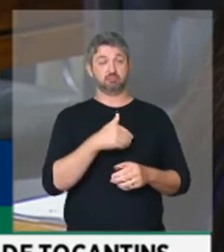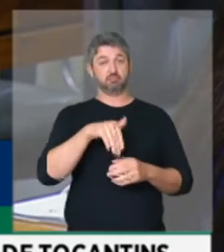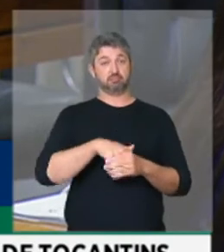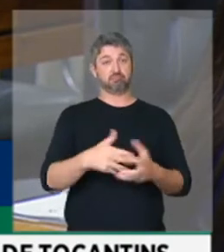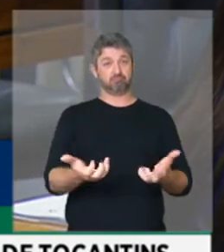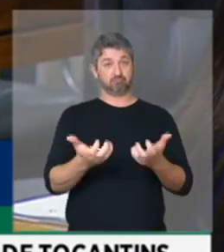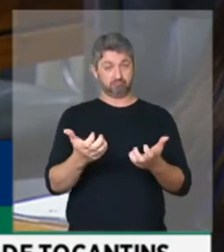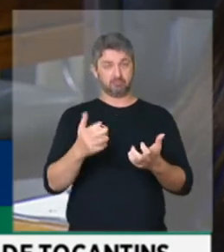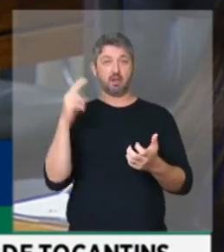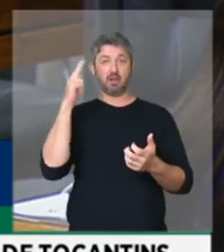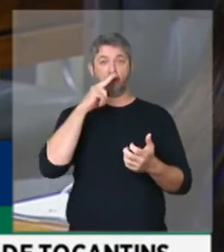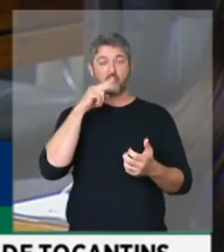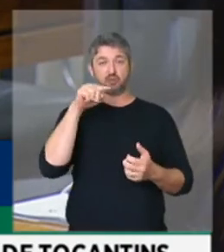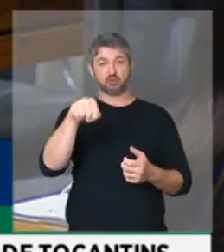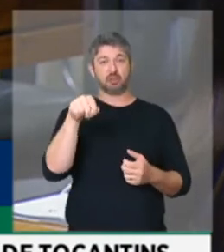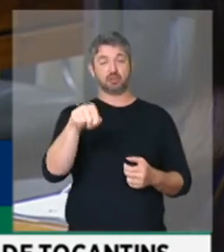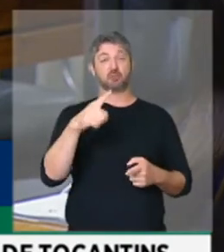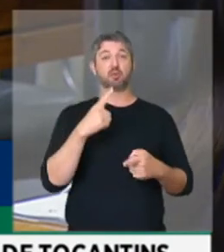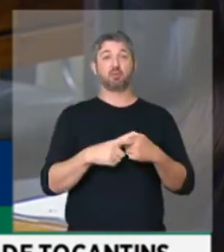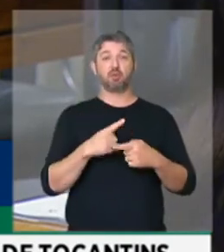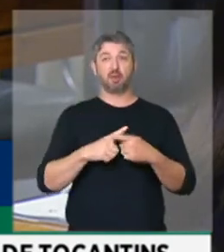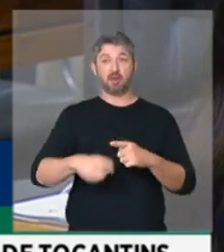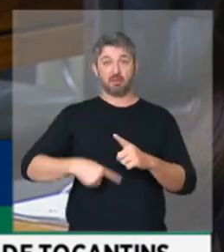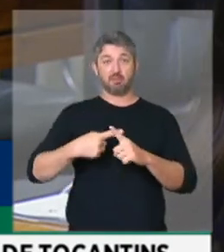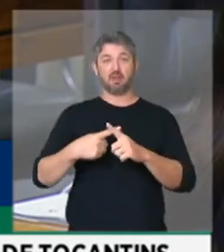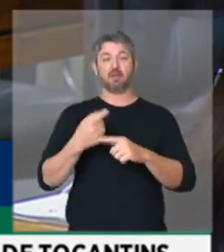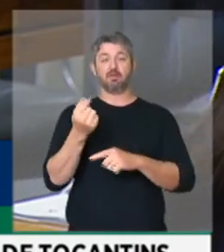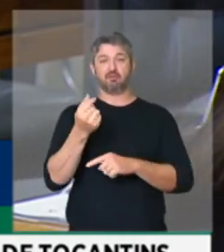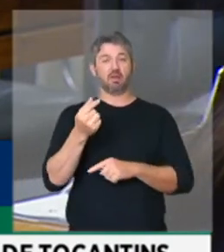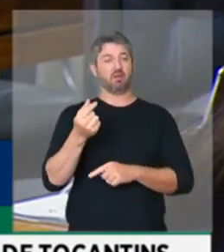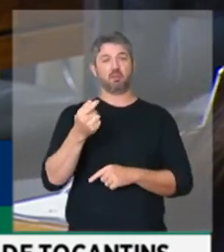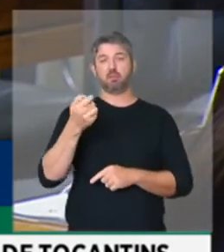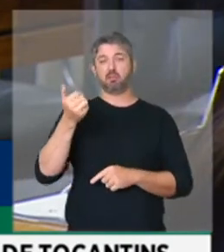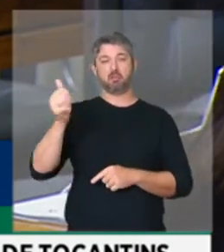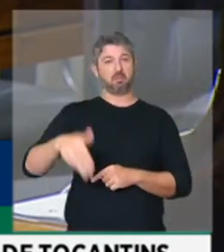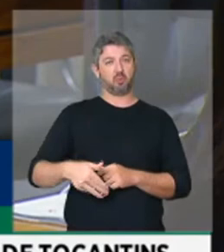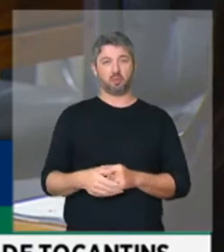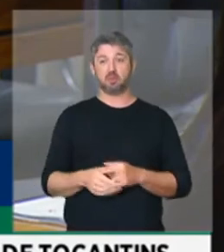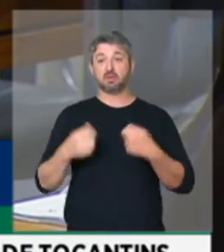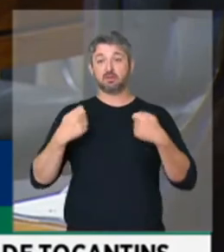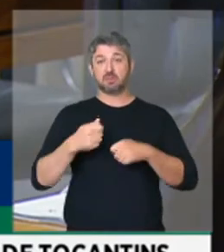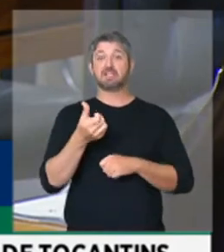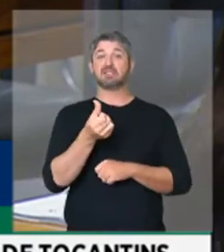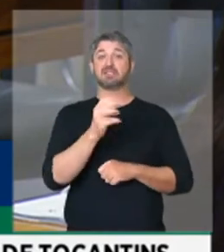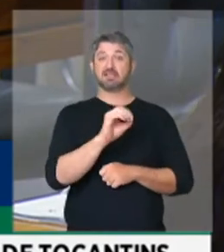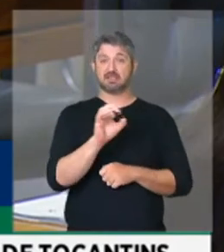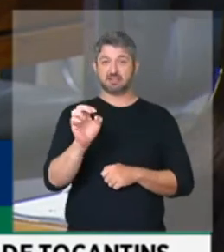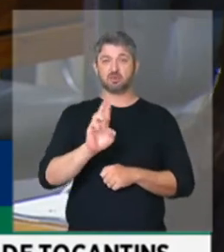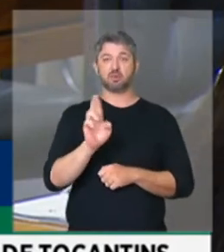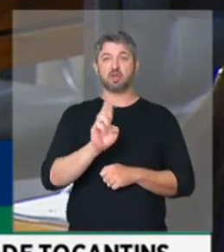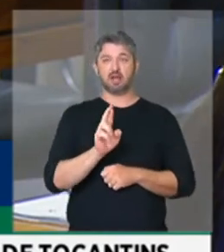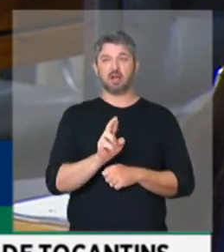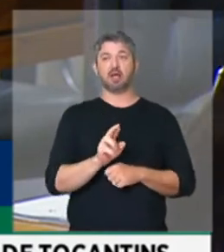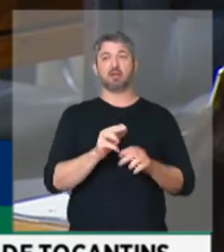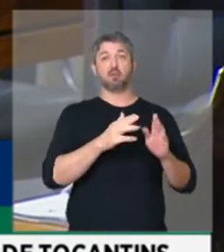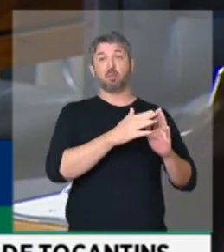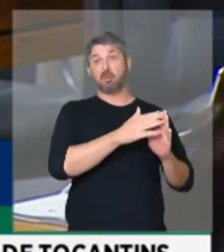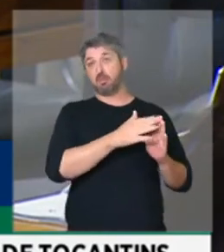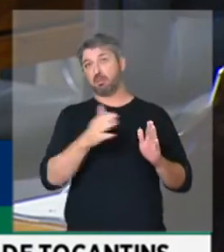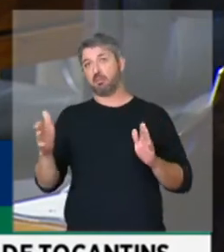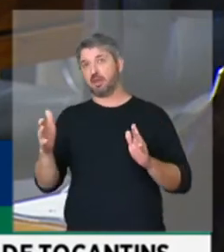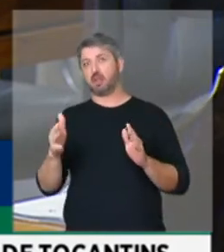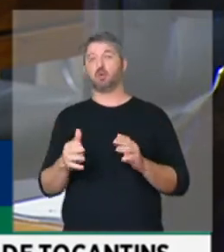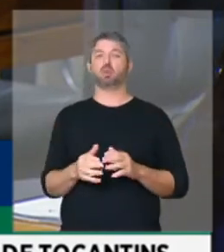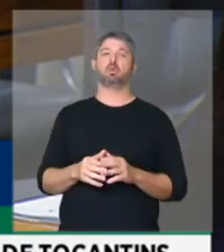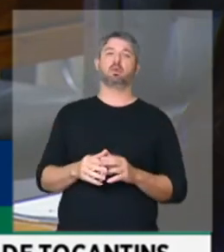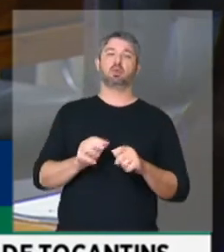auxílio emergencial, porque essa prorrogação desse valor pífio é muito pouco. Precisam R$600 para todo o período da pandemia. E o PT